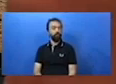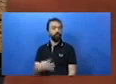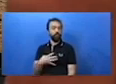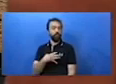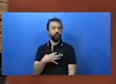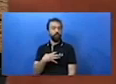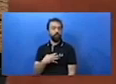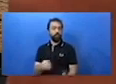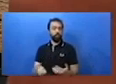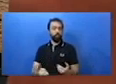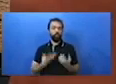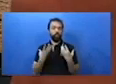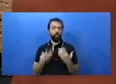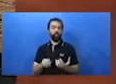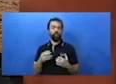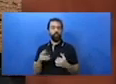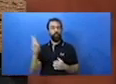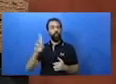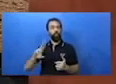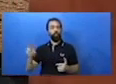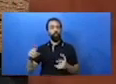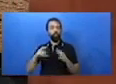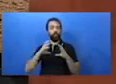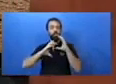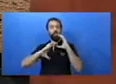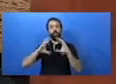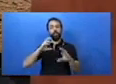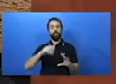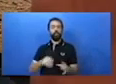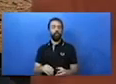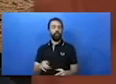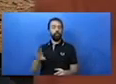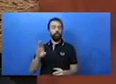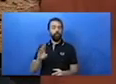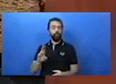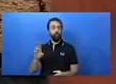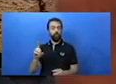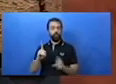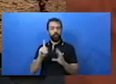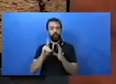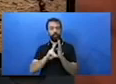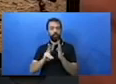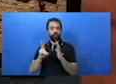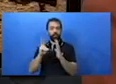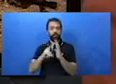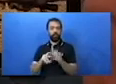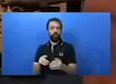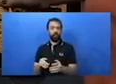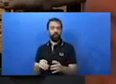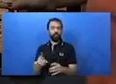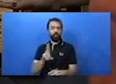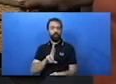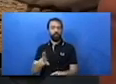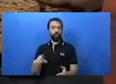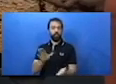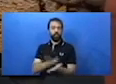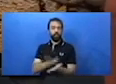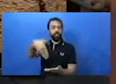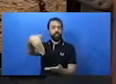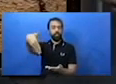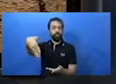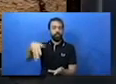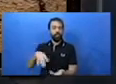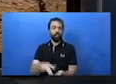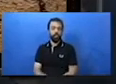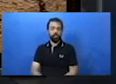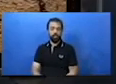tipo de poema cantado. Tem desenhos chamados de xilogravura, possui rimas em seus versos.